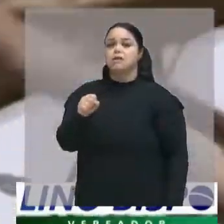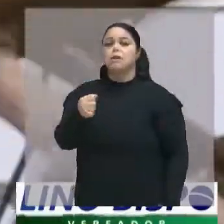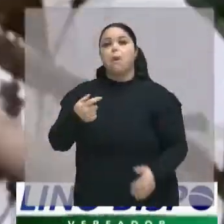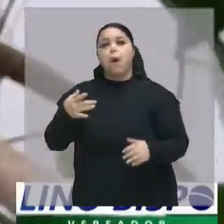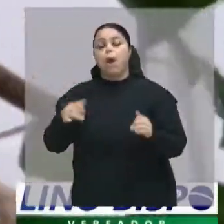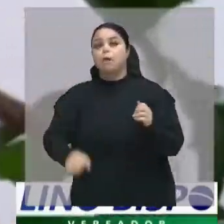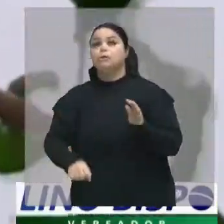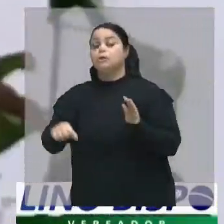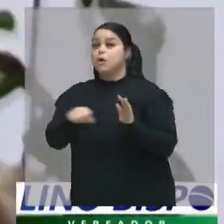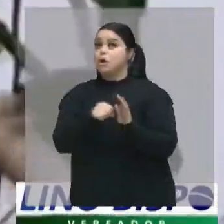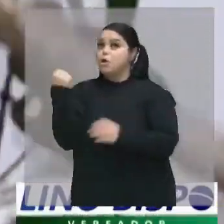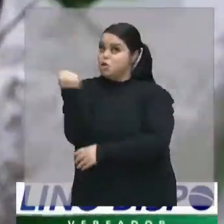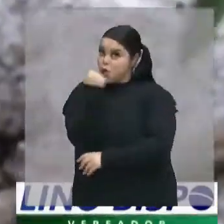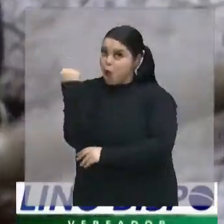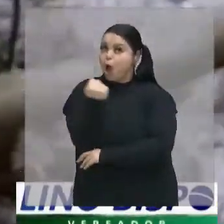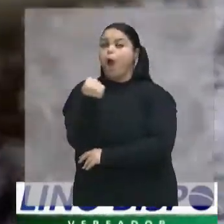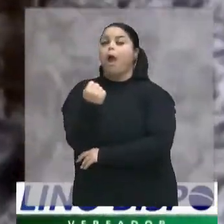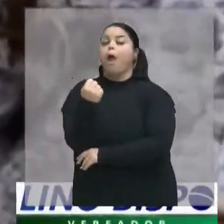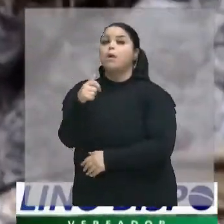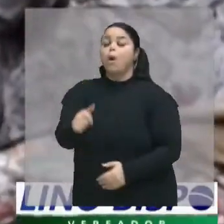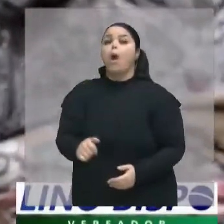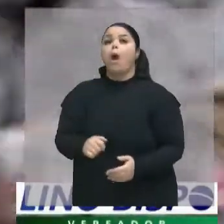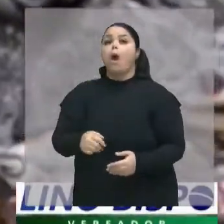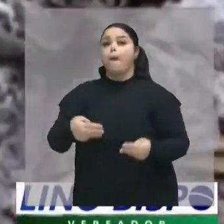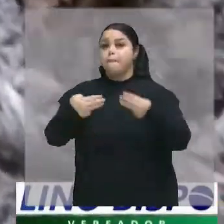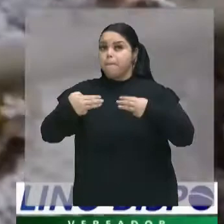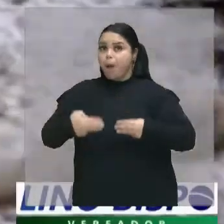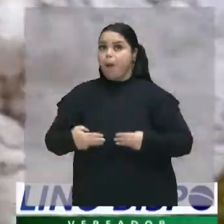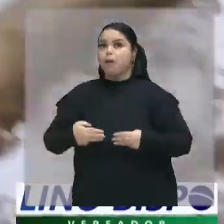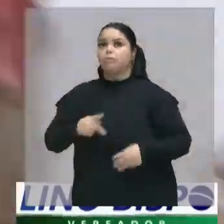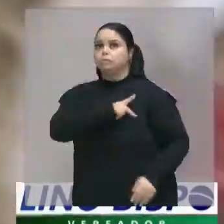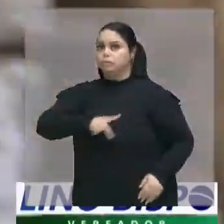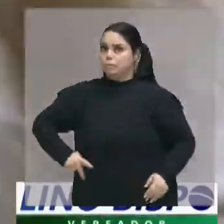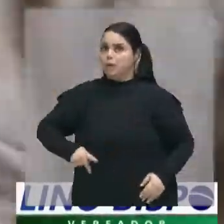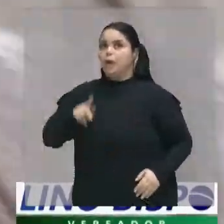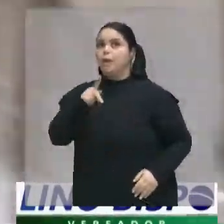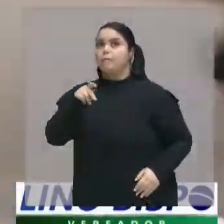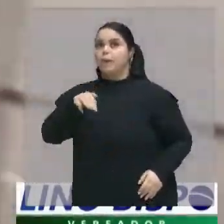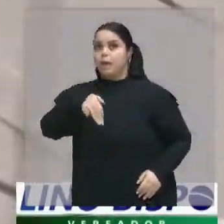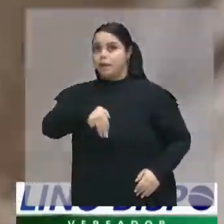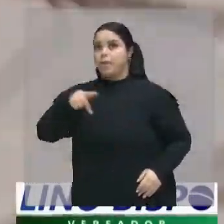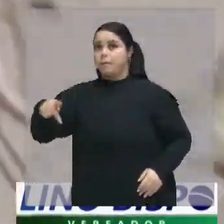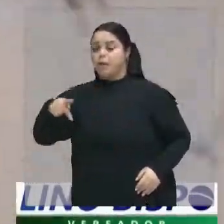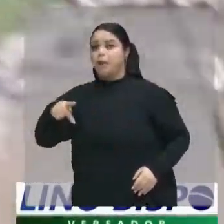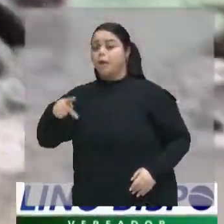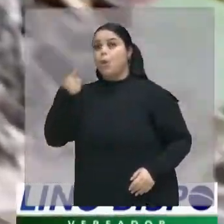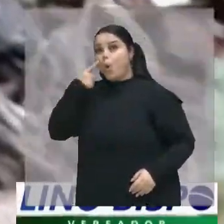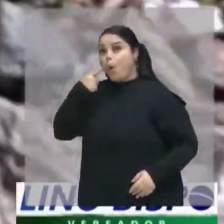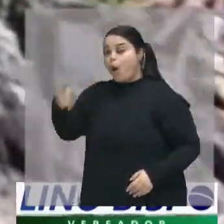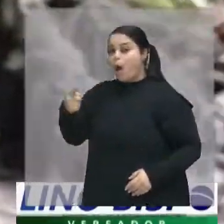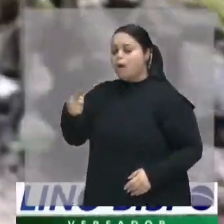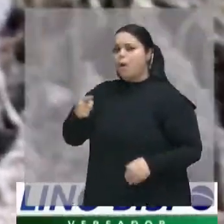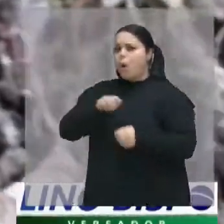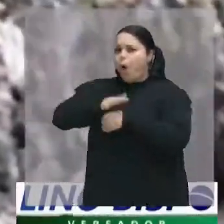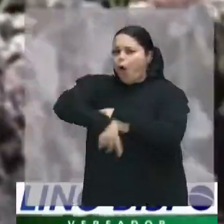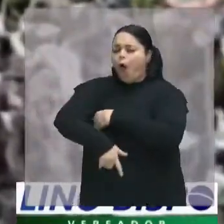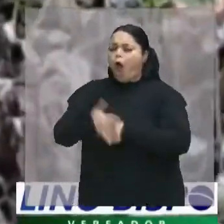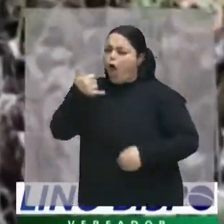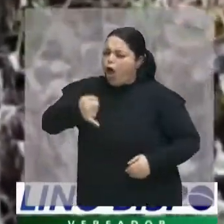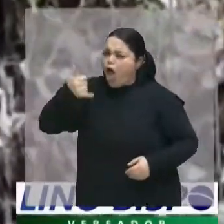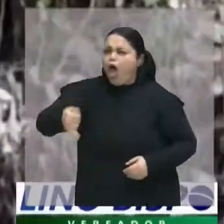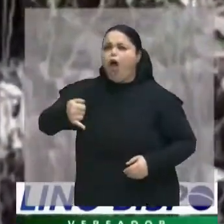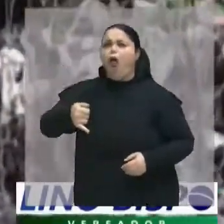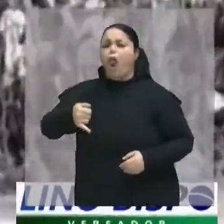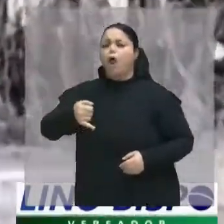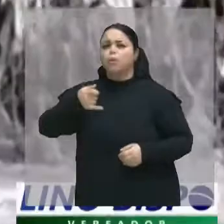Ministério Público denunciar este crime ambiental que estamos aqui vendo. Olha, olha a cachoeira de esgoto que está descendo aqui,